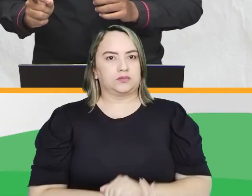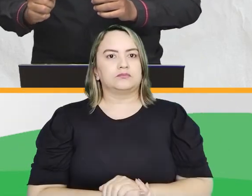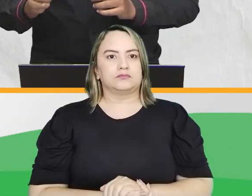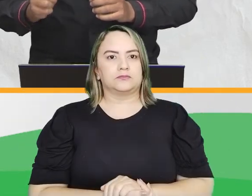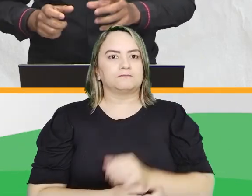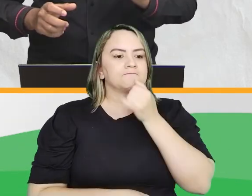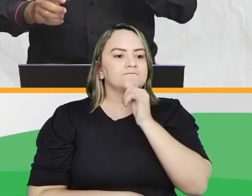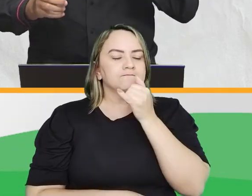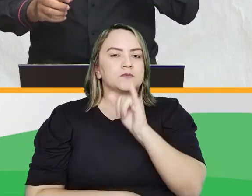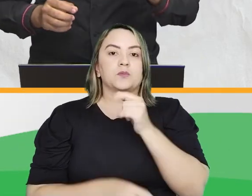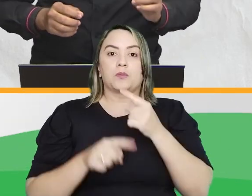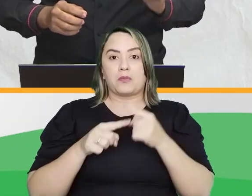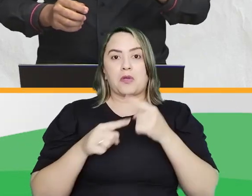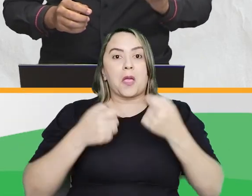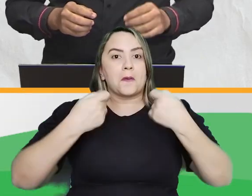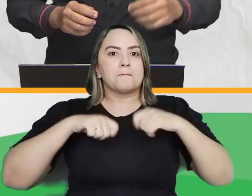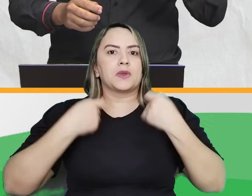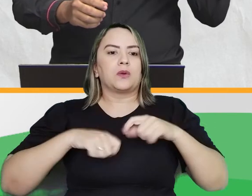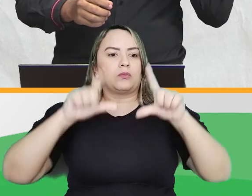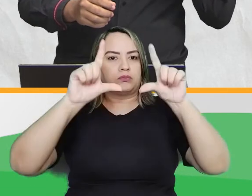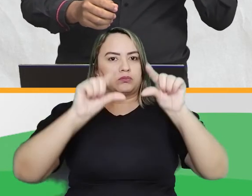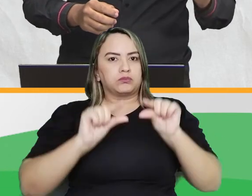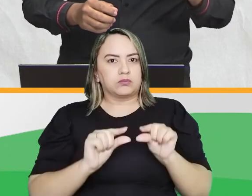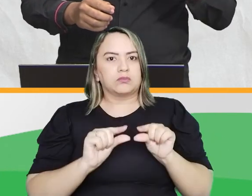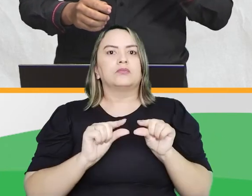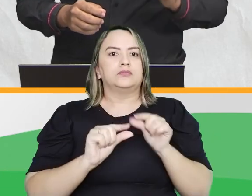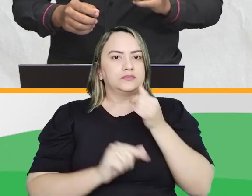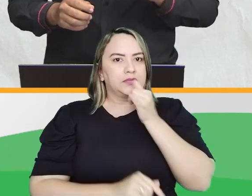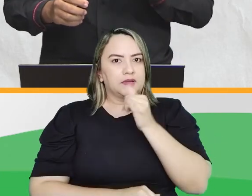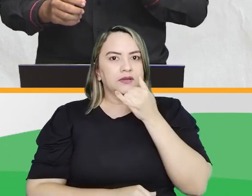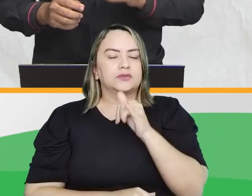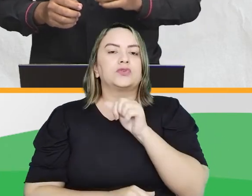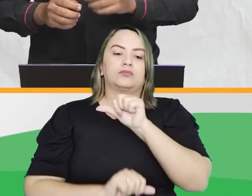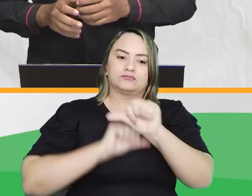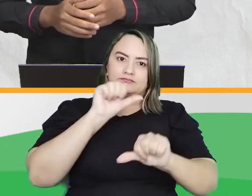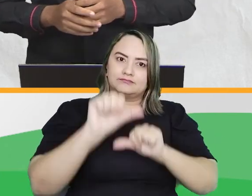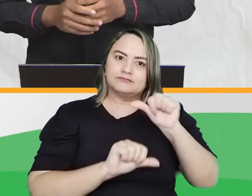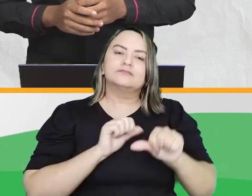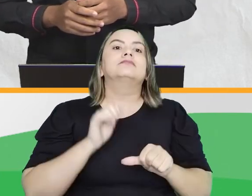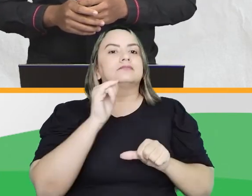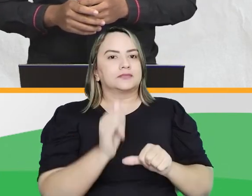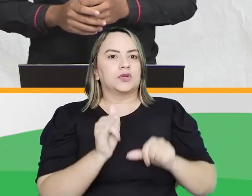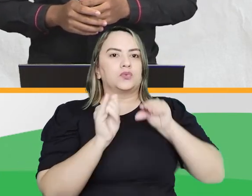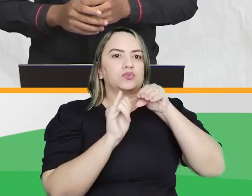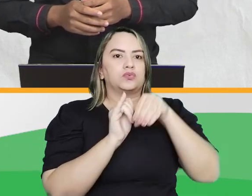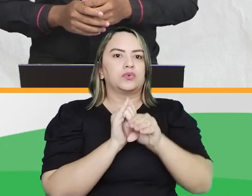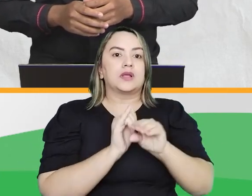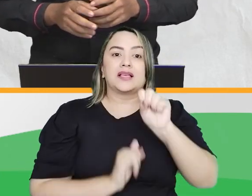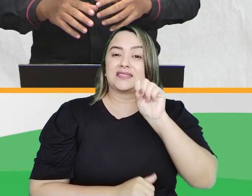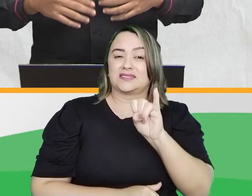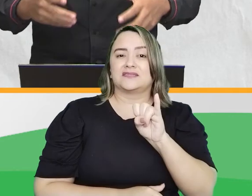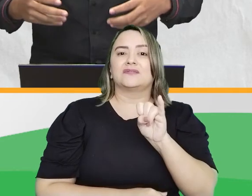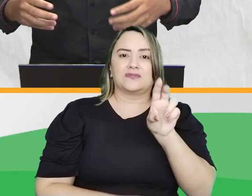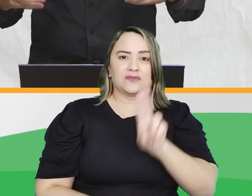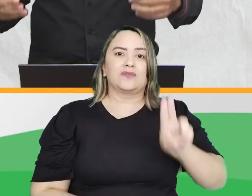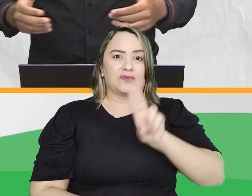inverno ou quente. Para quê? Para evitar também o consumo de energia elétrica convertida em energia térmica, tá certo?